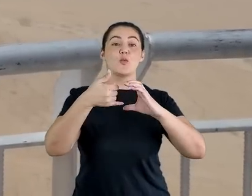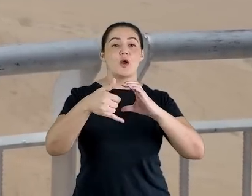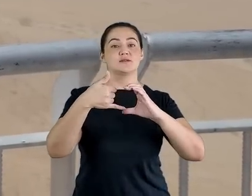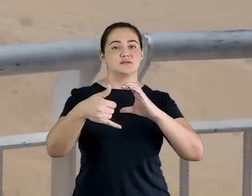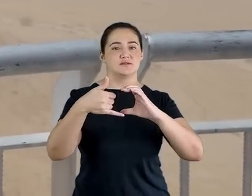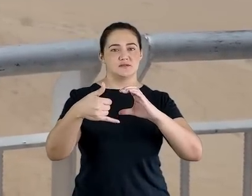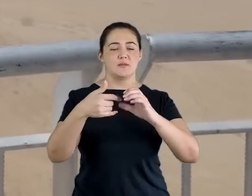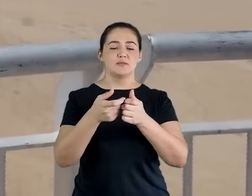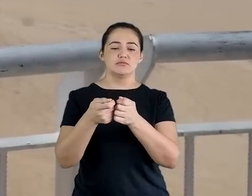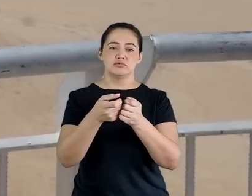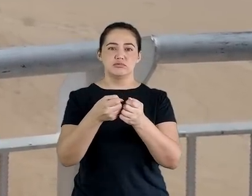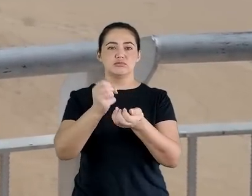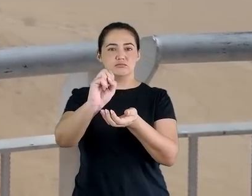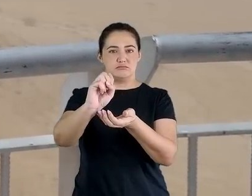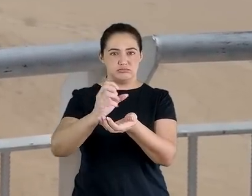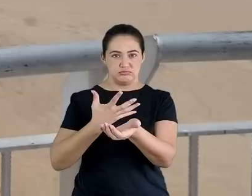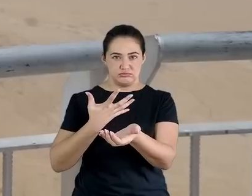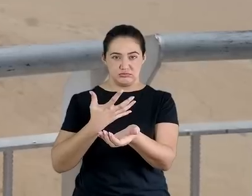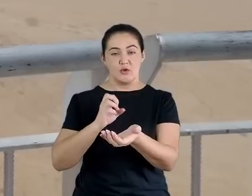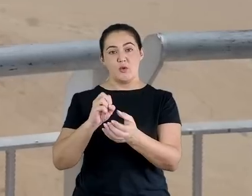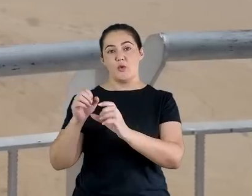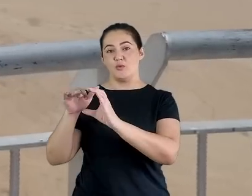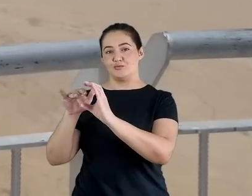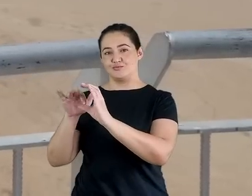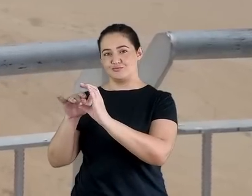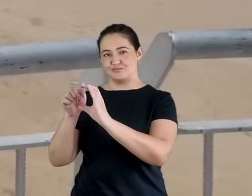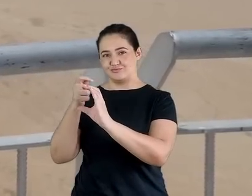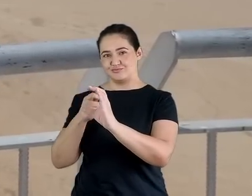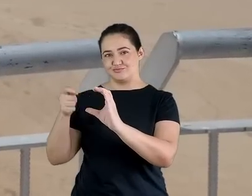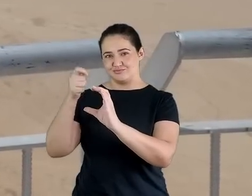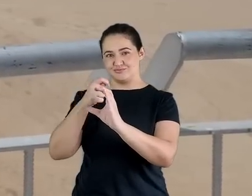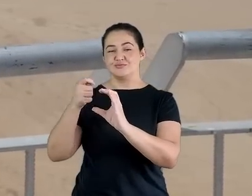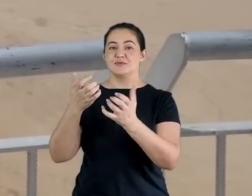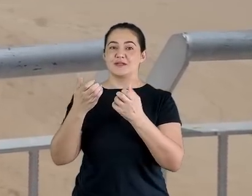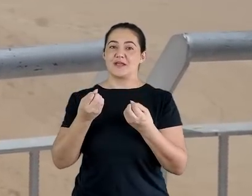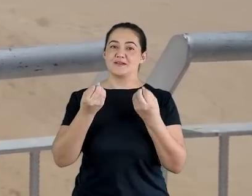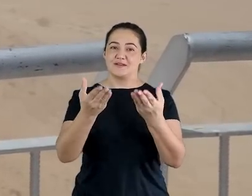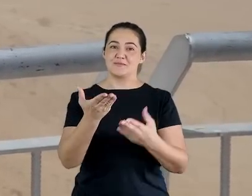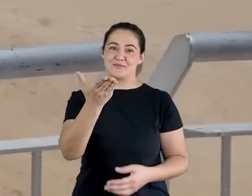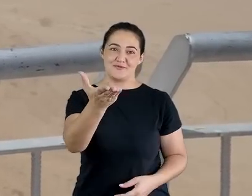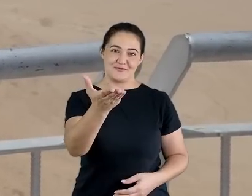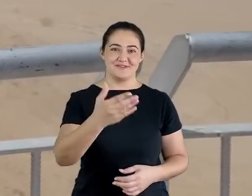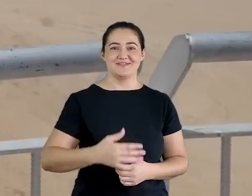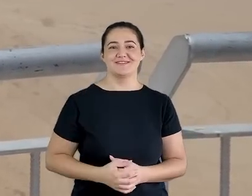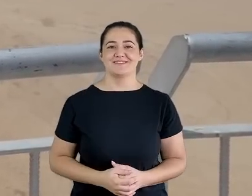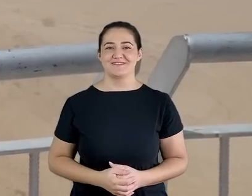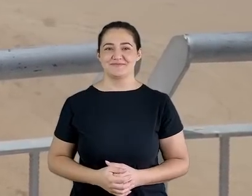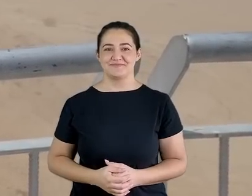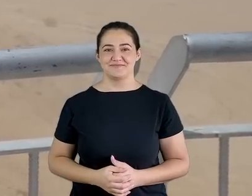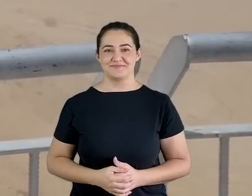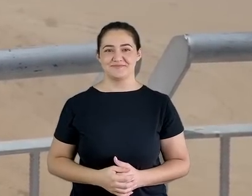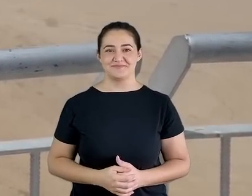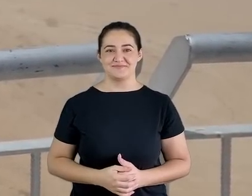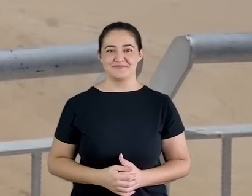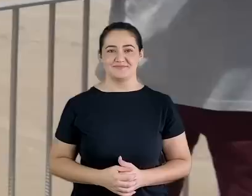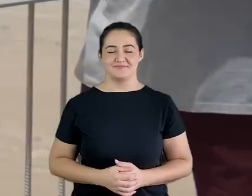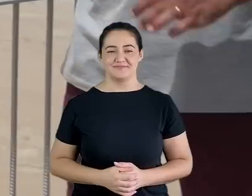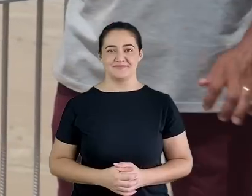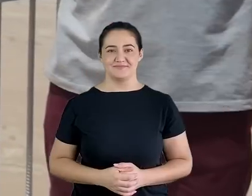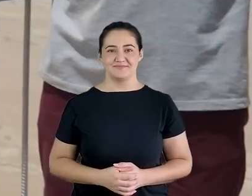WhatsApp que aparece aí na sua tela ou ainda ativar o QR Code. Nós queremos mandar esse presente da família Novo Tempo para você.